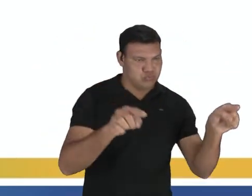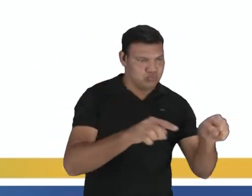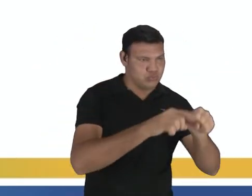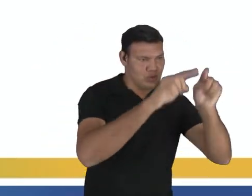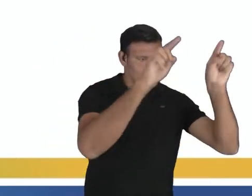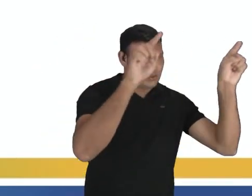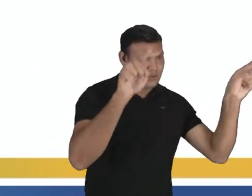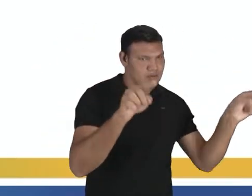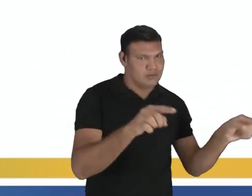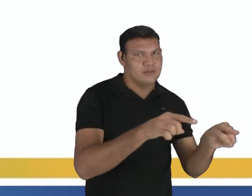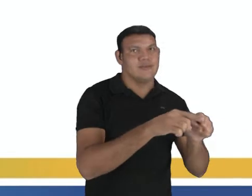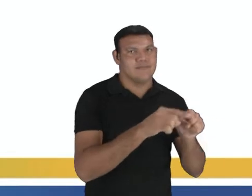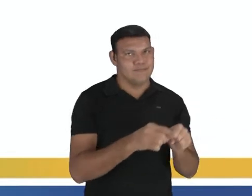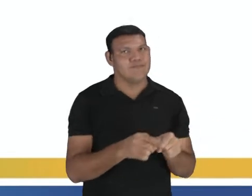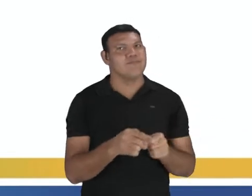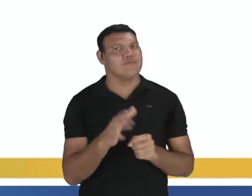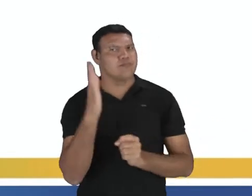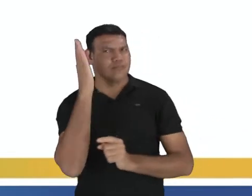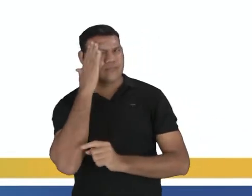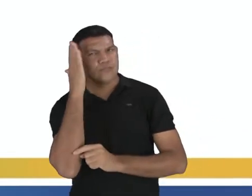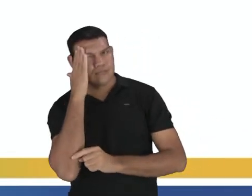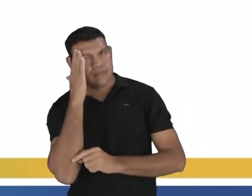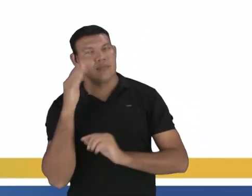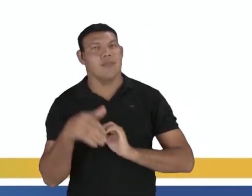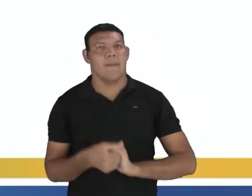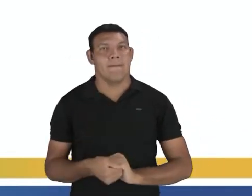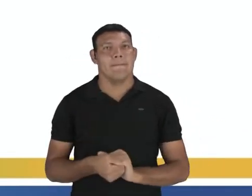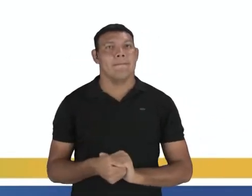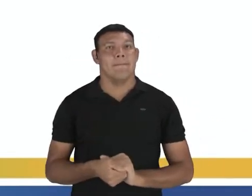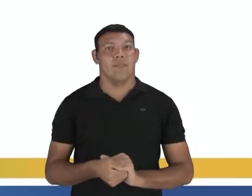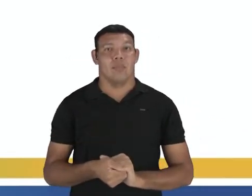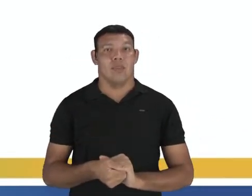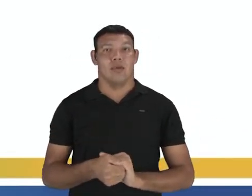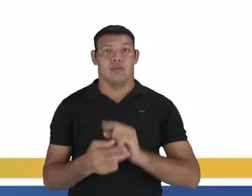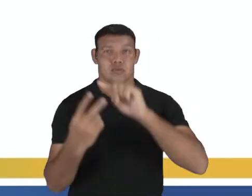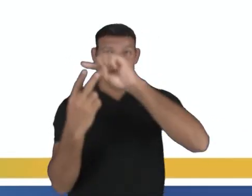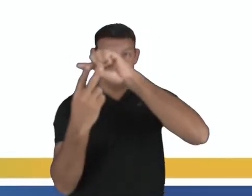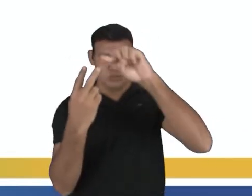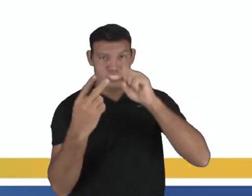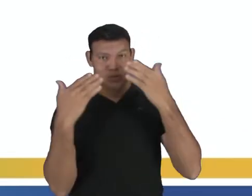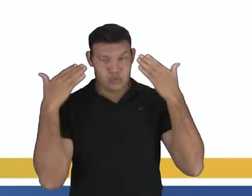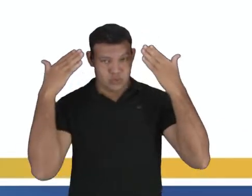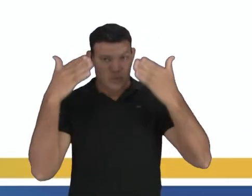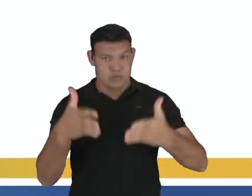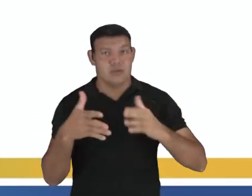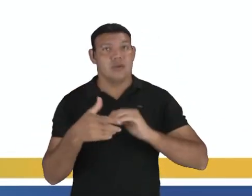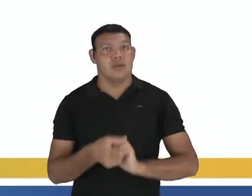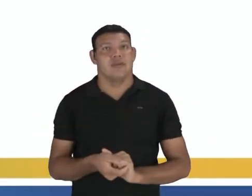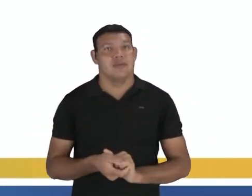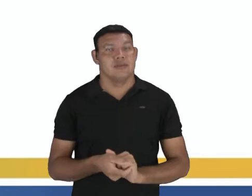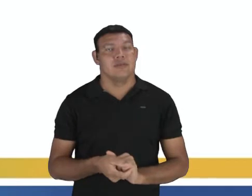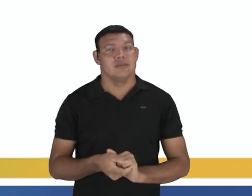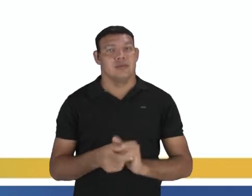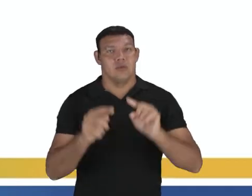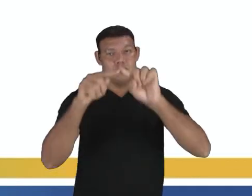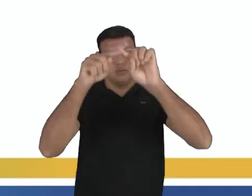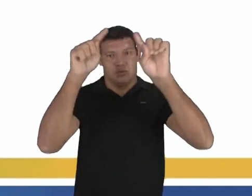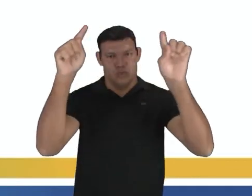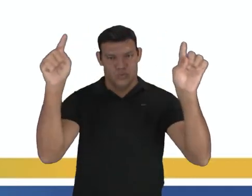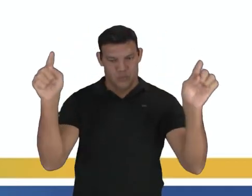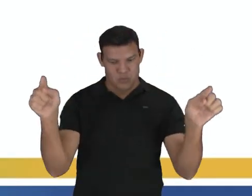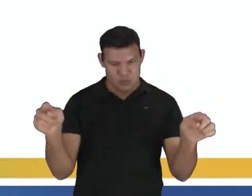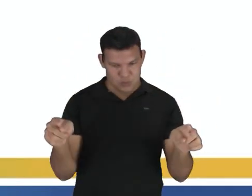como característica da elipse, a gente sabe que a elipse ela tem dois focos. Enquanto no círculo nós temos que